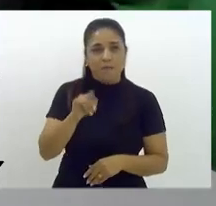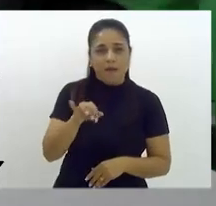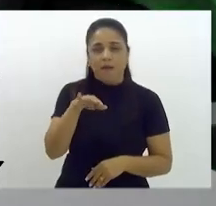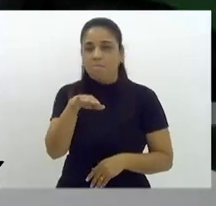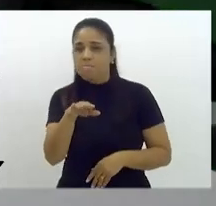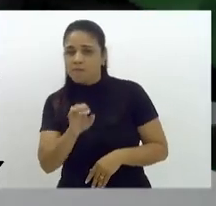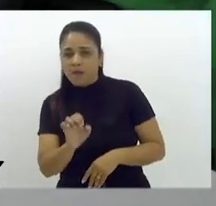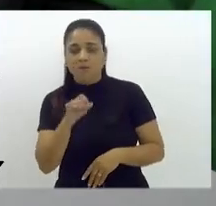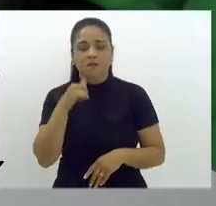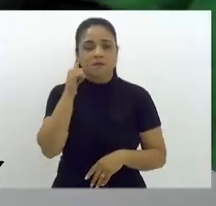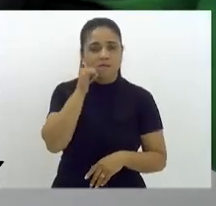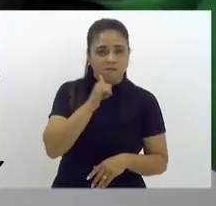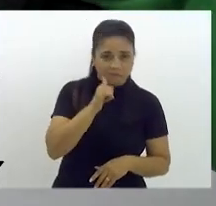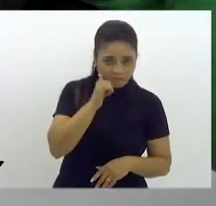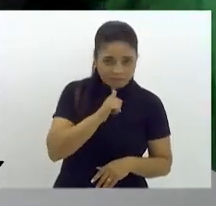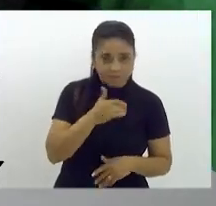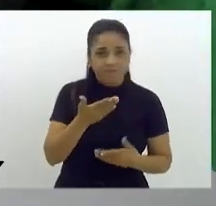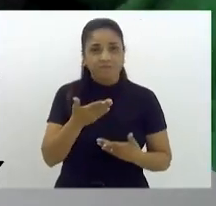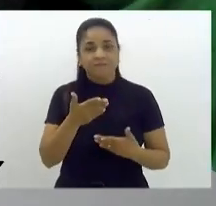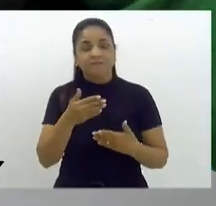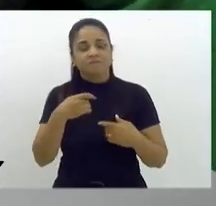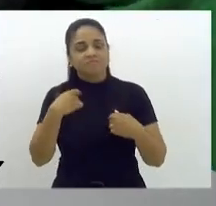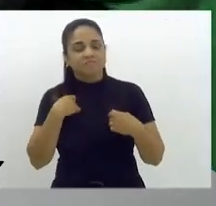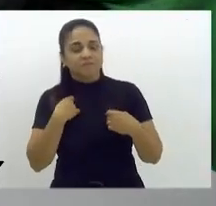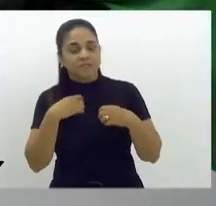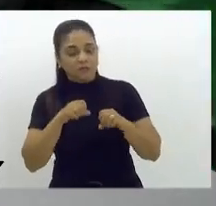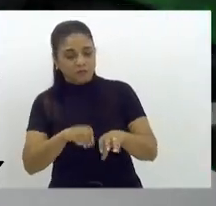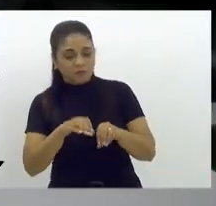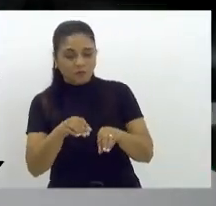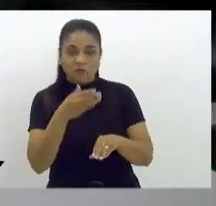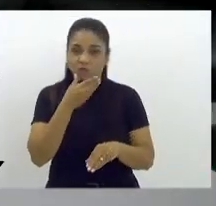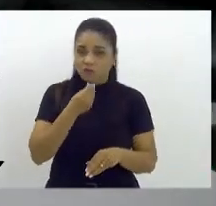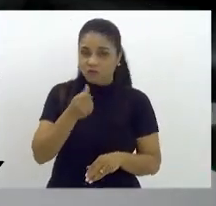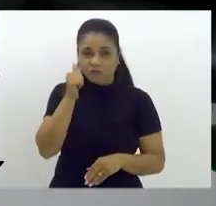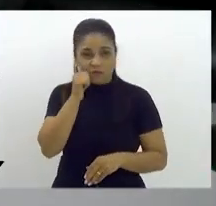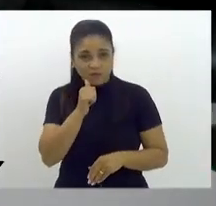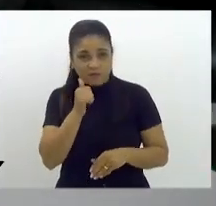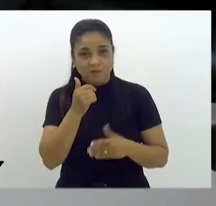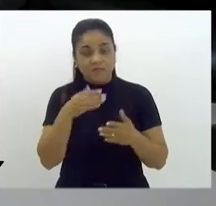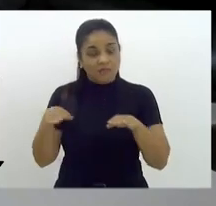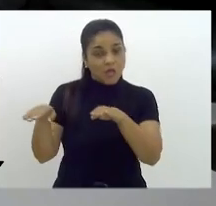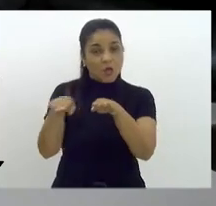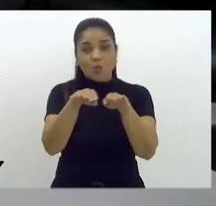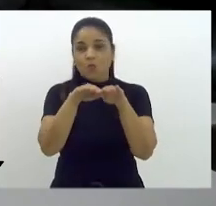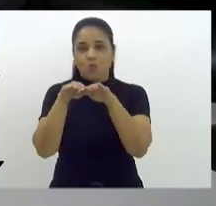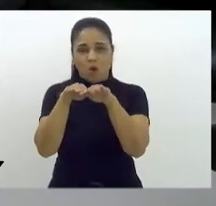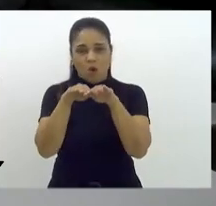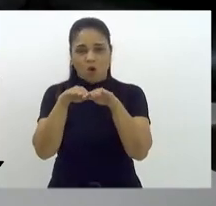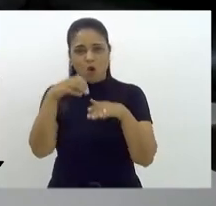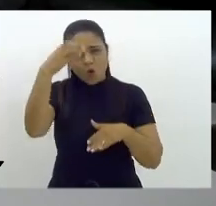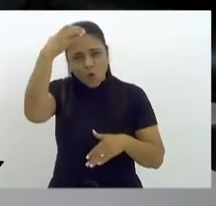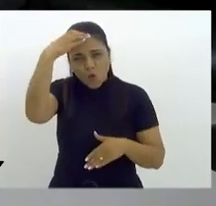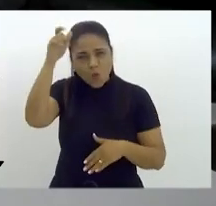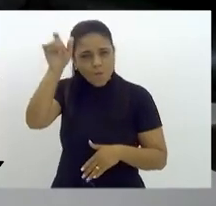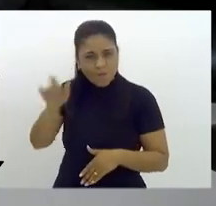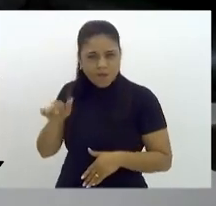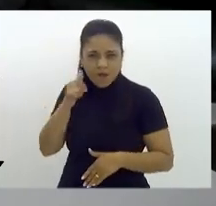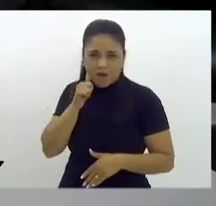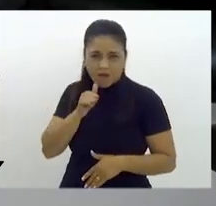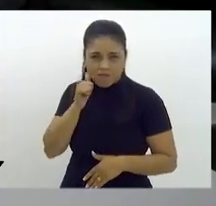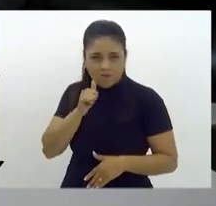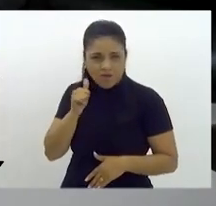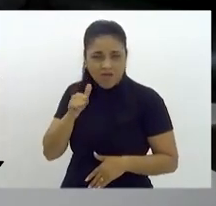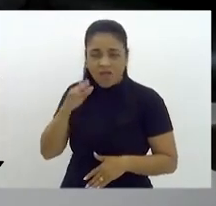educadoras femininas e masculinas porque culpar a mulher eu acho que a principal